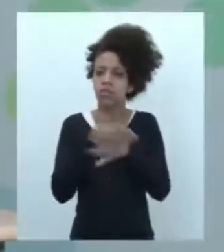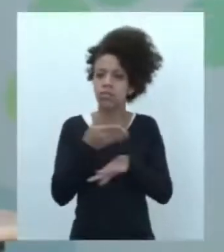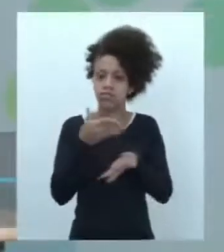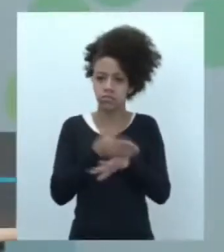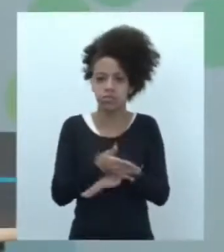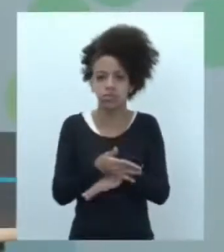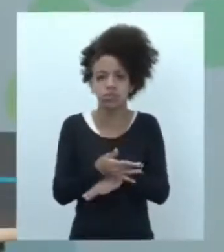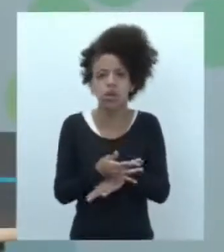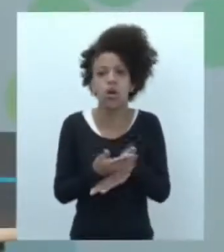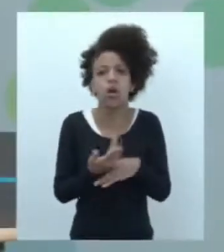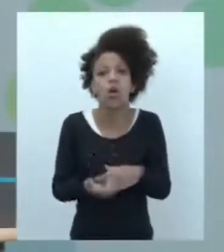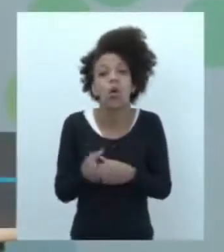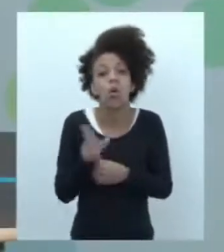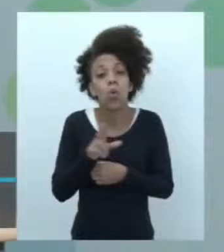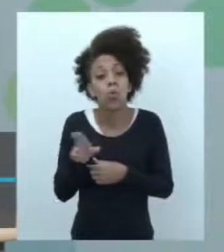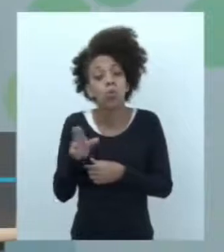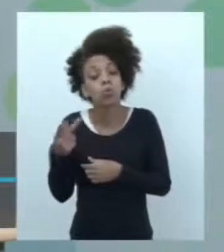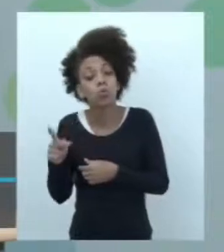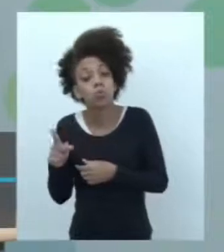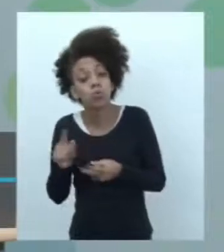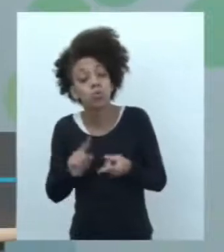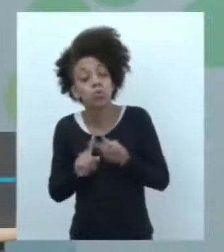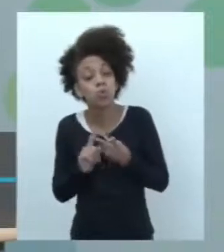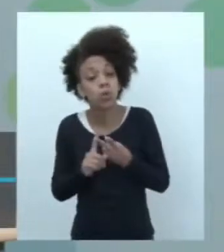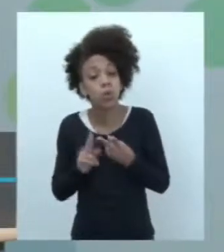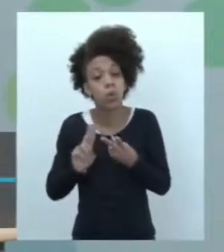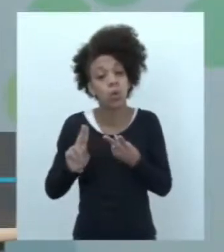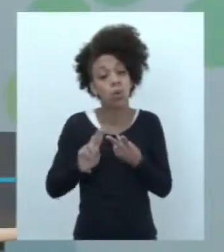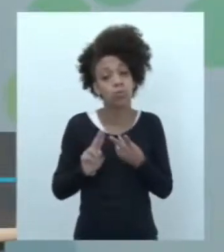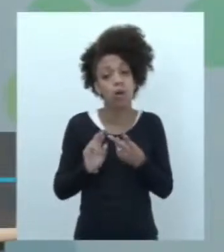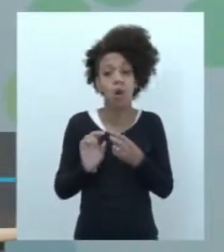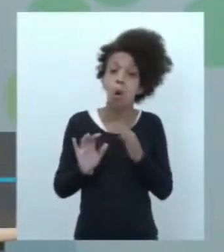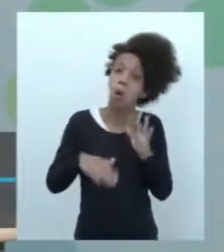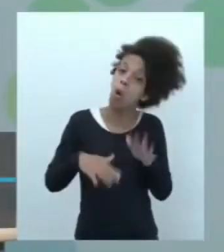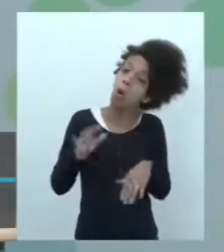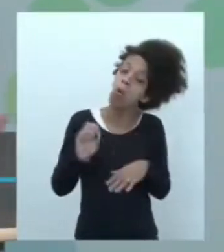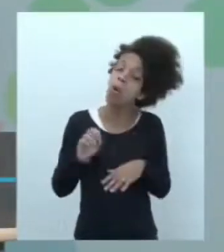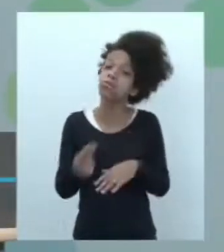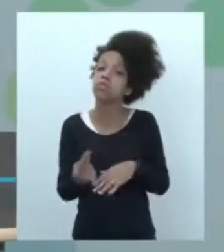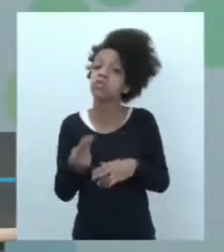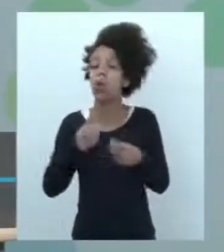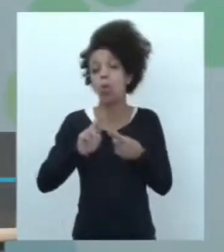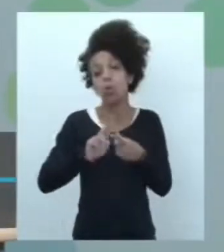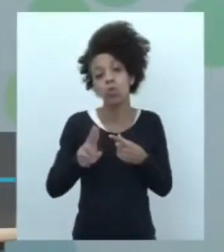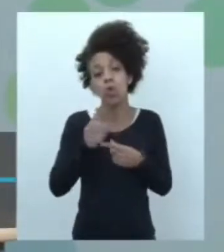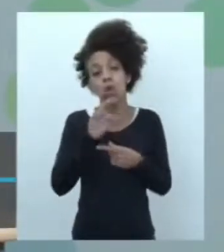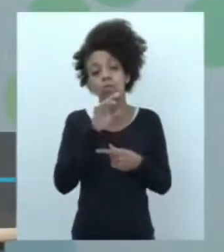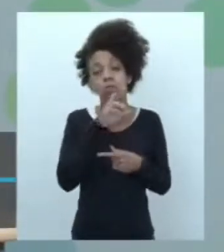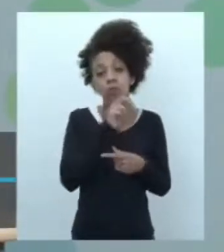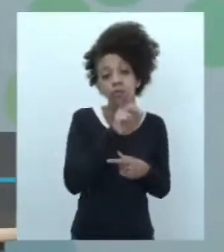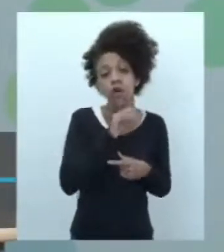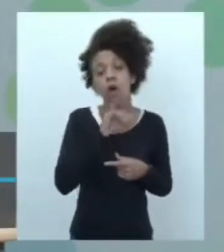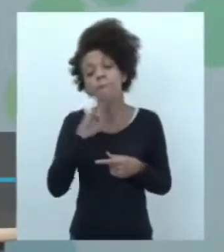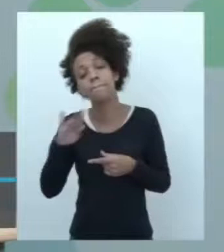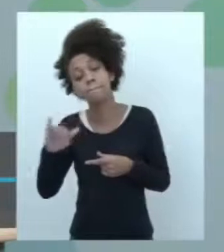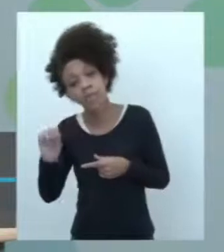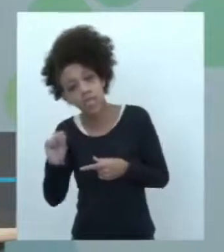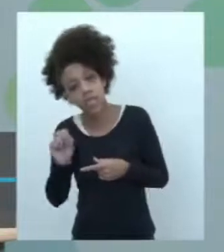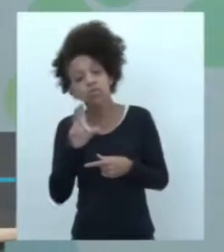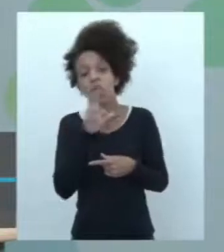né, com o seu sobrenome, ou se você tem até às vezes o nome do avô, do bisavô, você consegue acessar